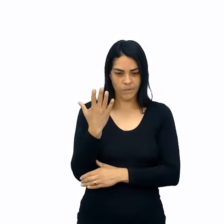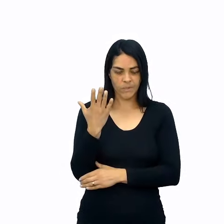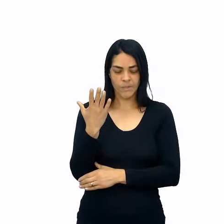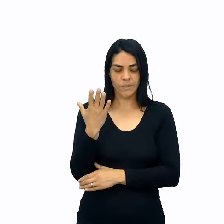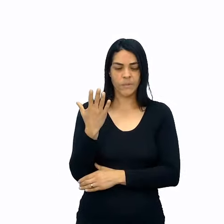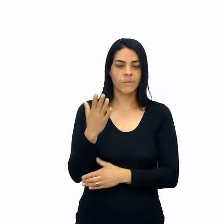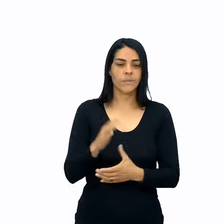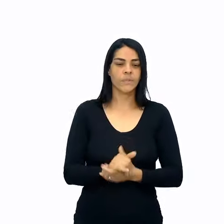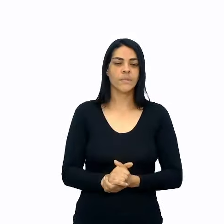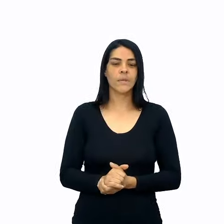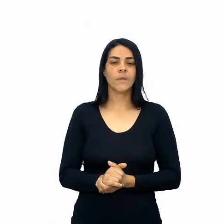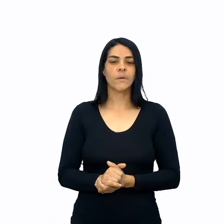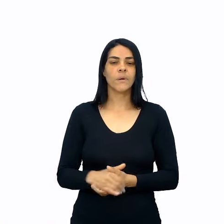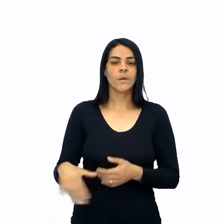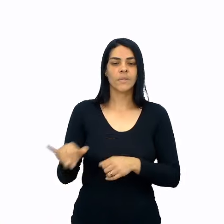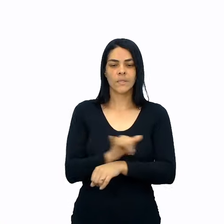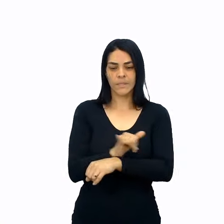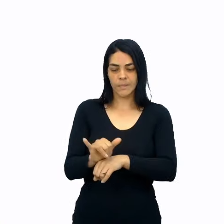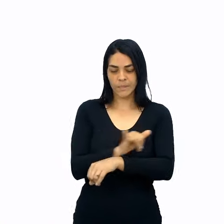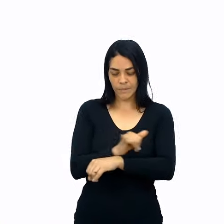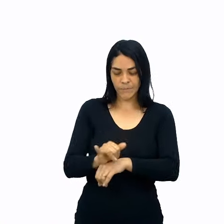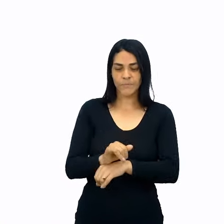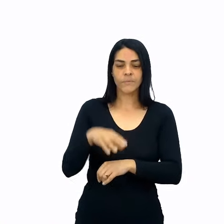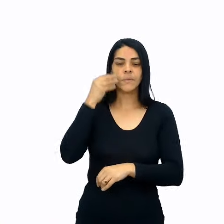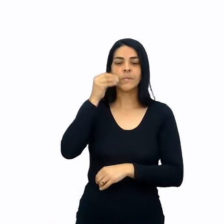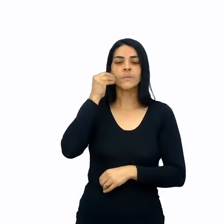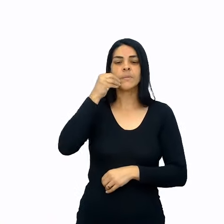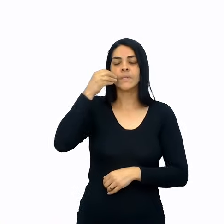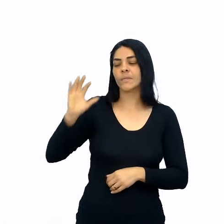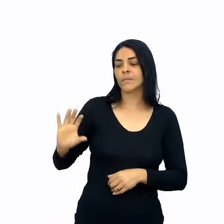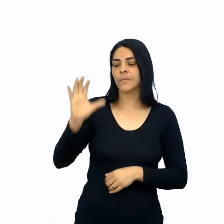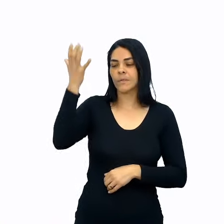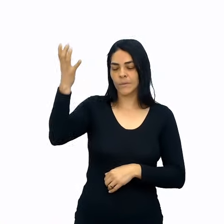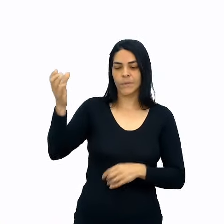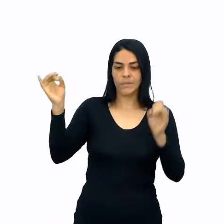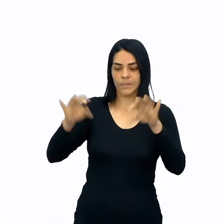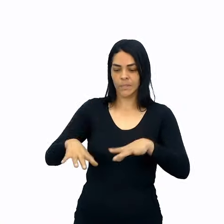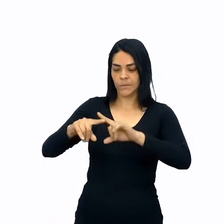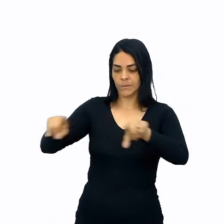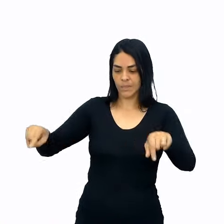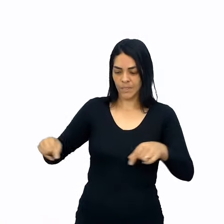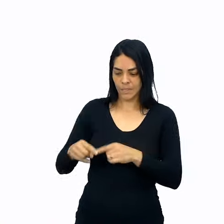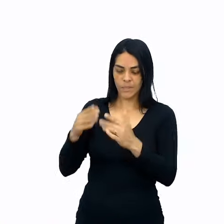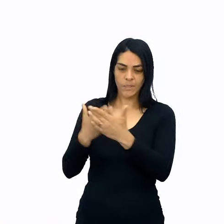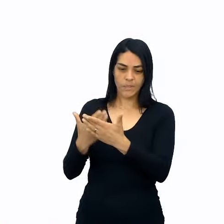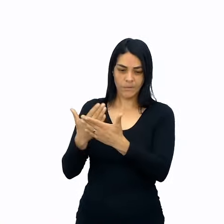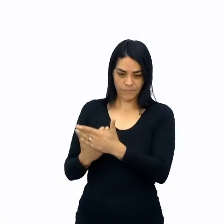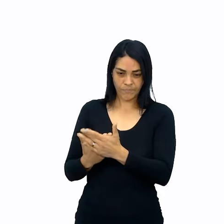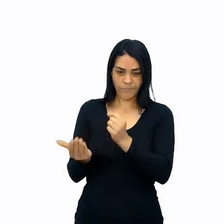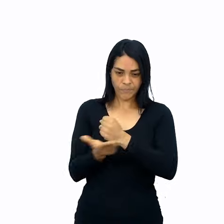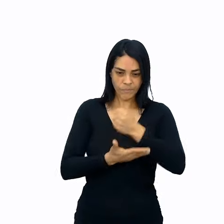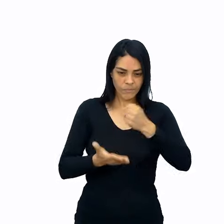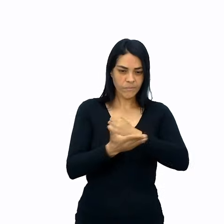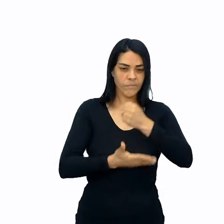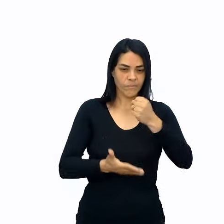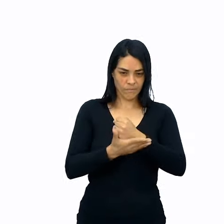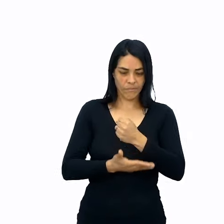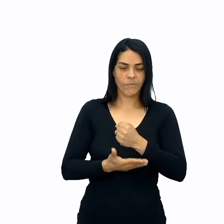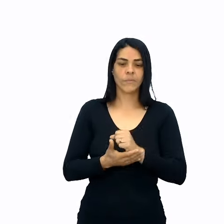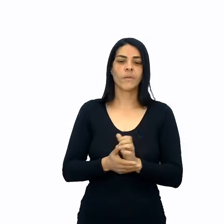e interativo decorre de experiências realizadas em sala de aula, tendo por base os seguintes critérios